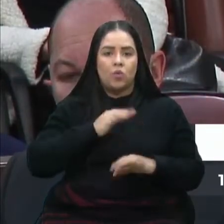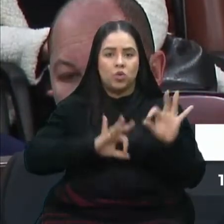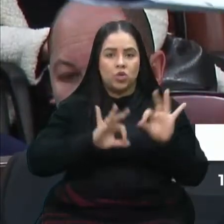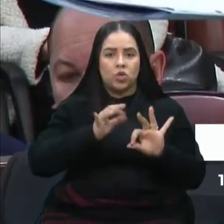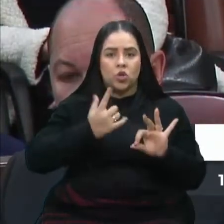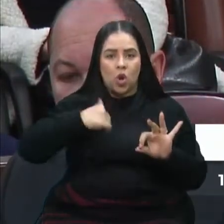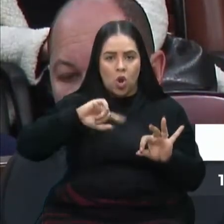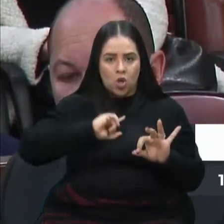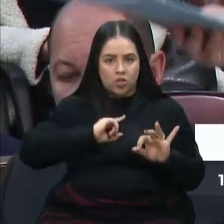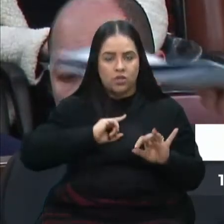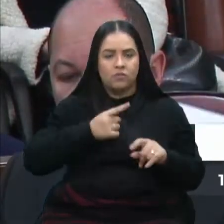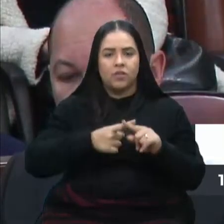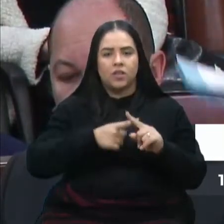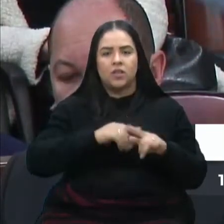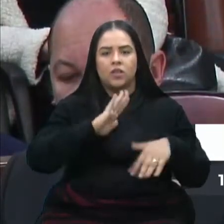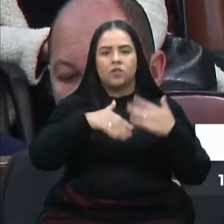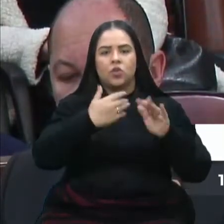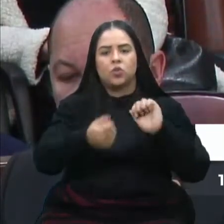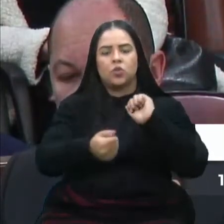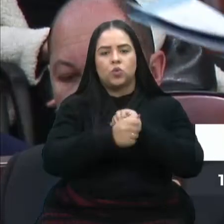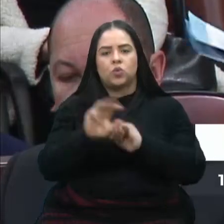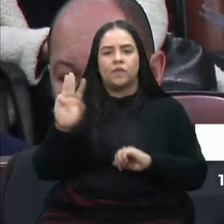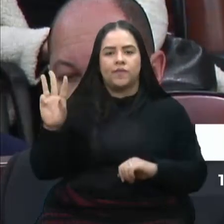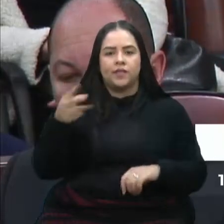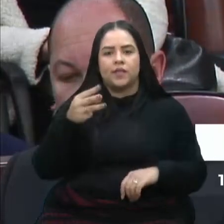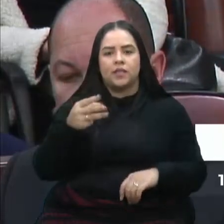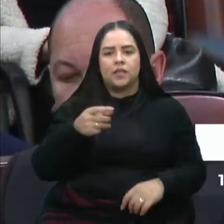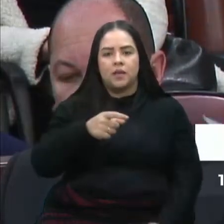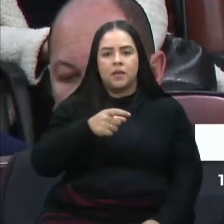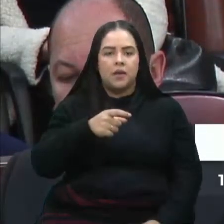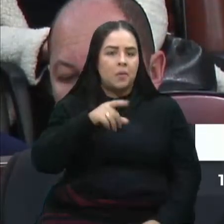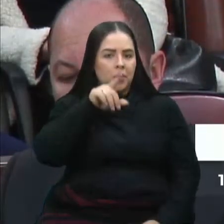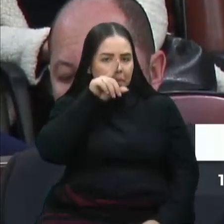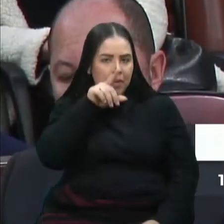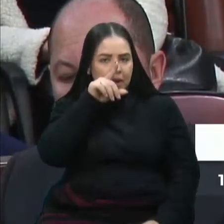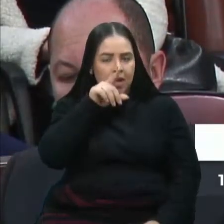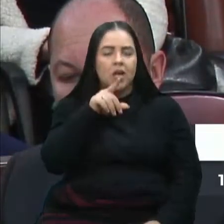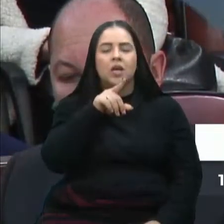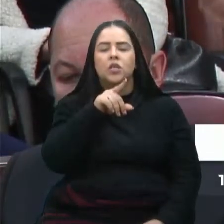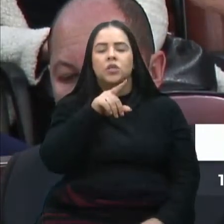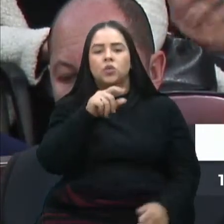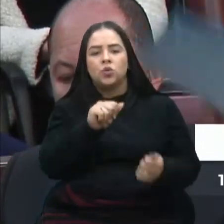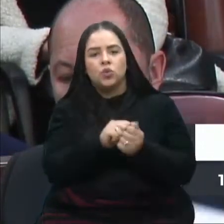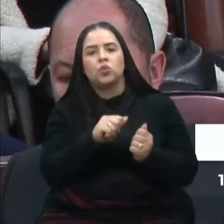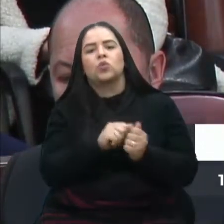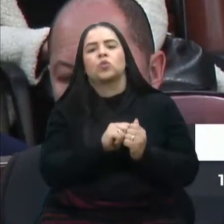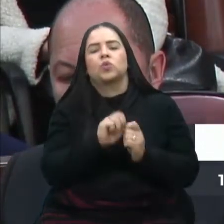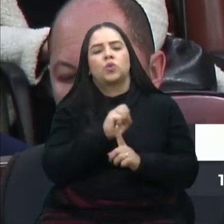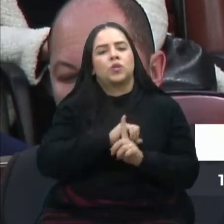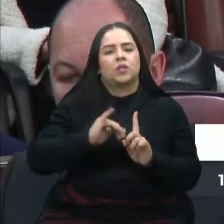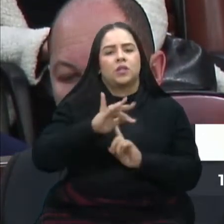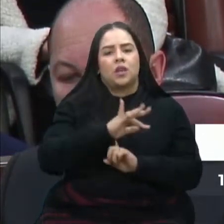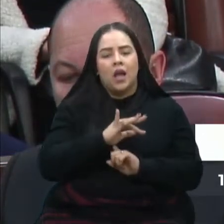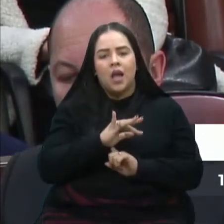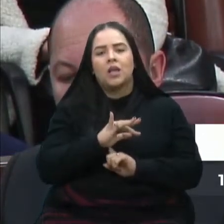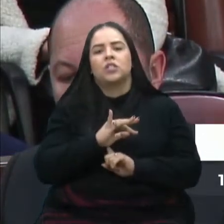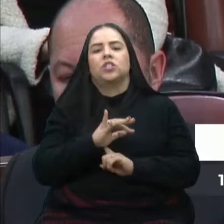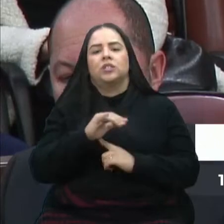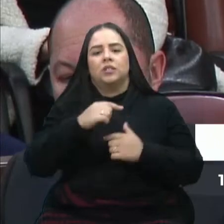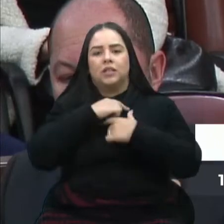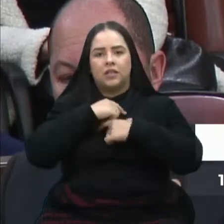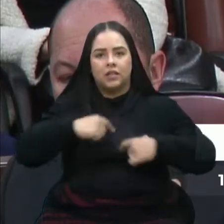Nossa construída por ajuda de avisar a tive das mães da comunidade a secretaria de trânsito a Secretaria de Segurança Pública